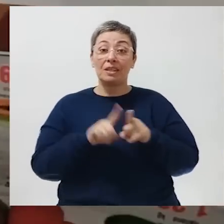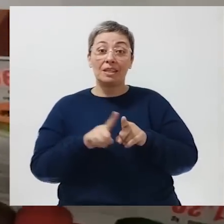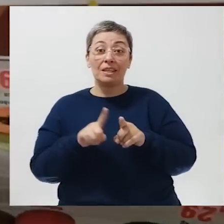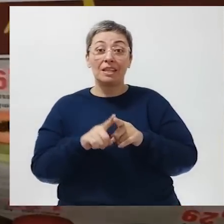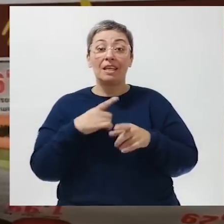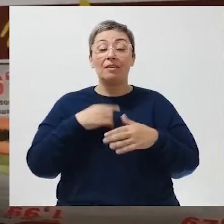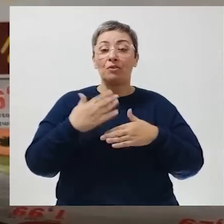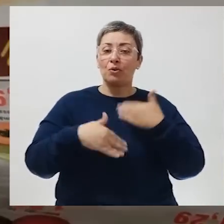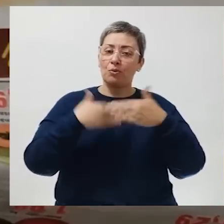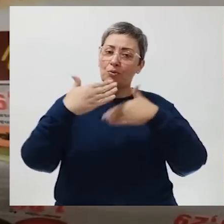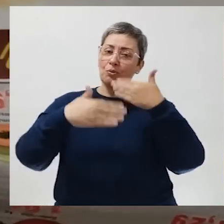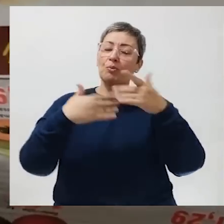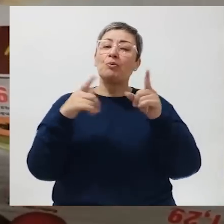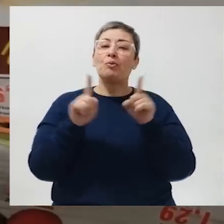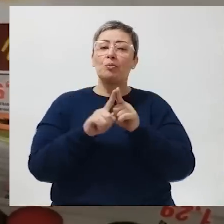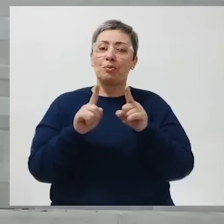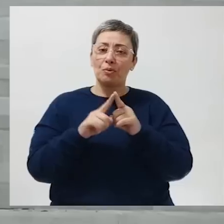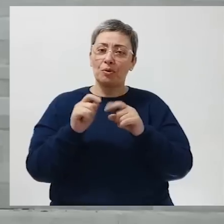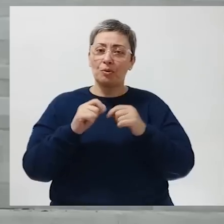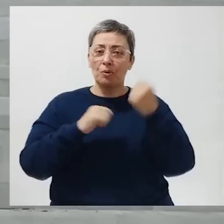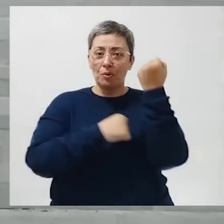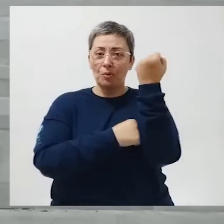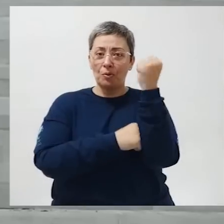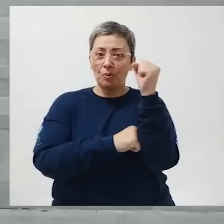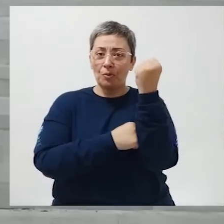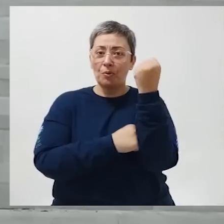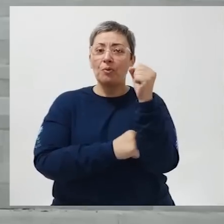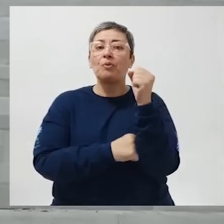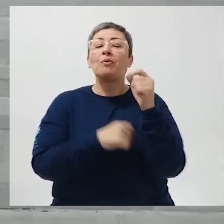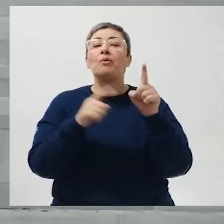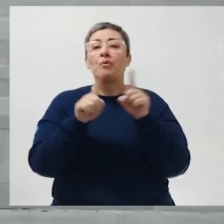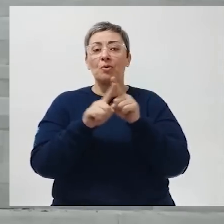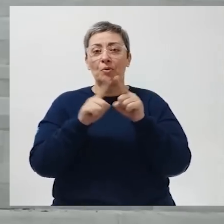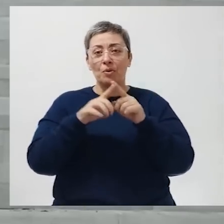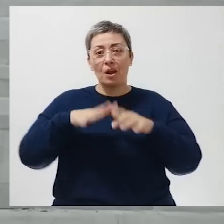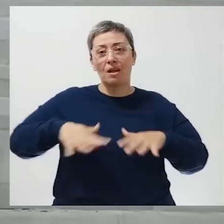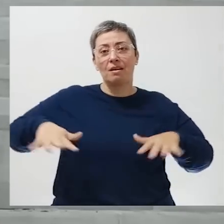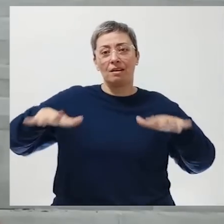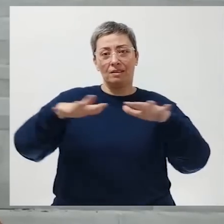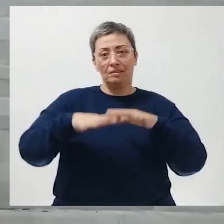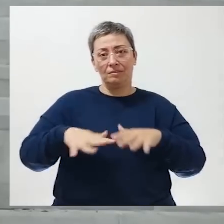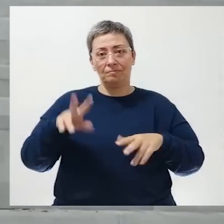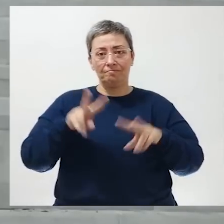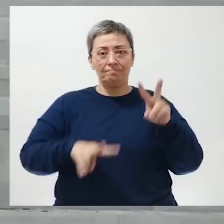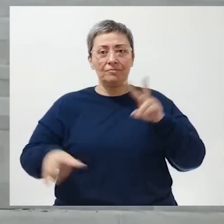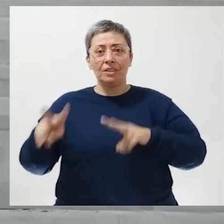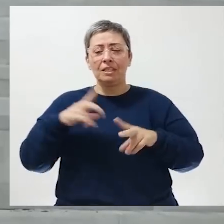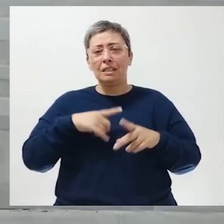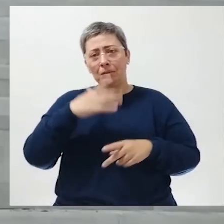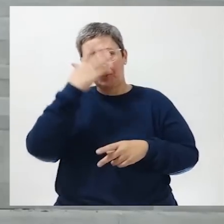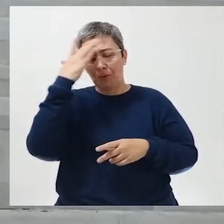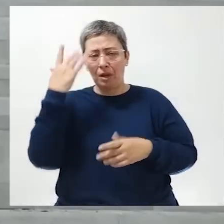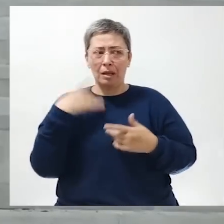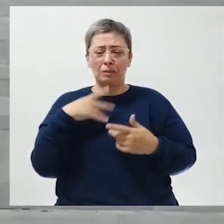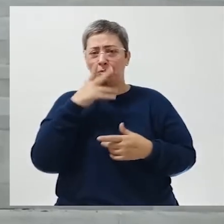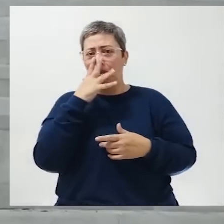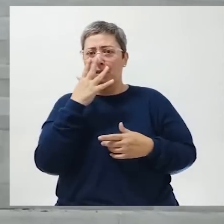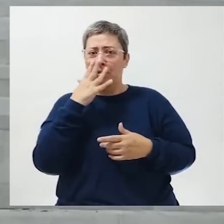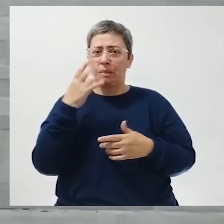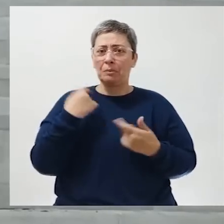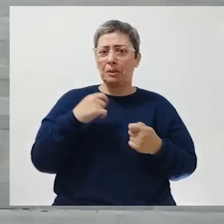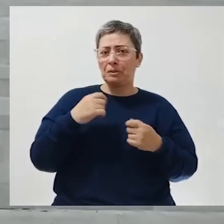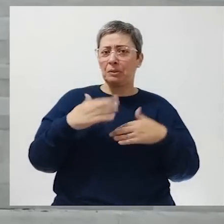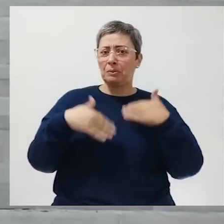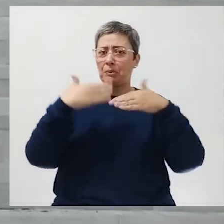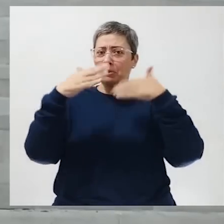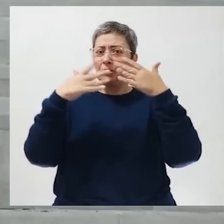criança desenvolve a sua coordenação motora e espacial. E tem gente que ainda acha que para a criança